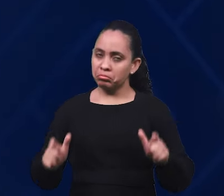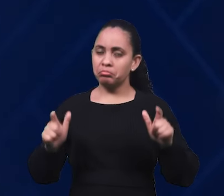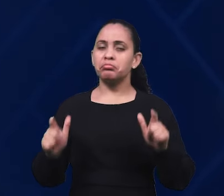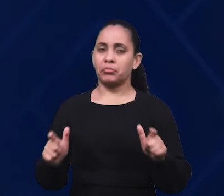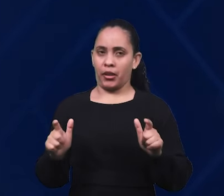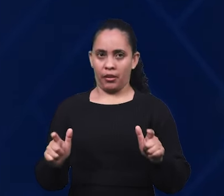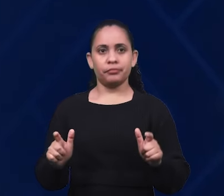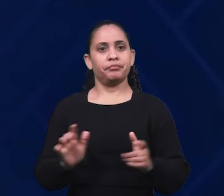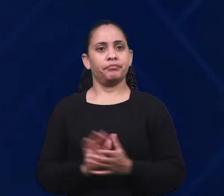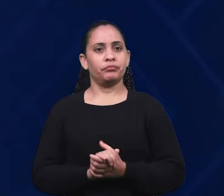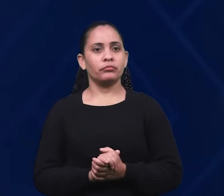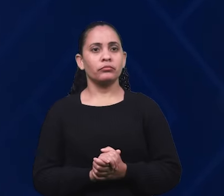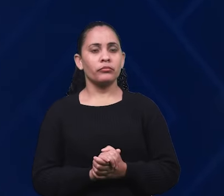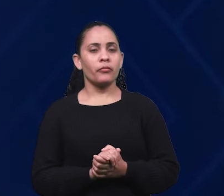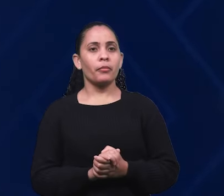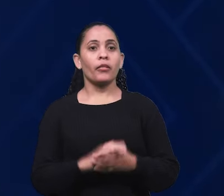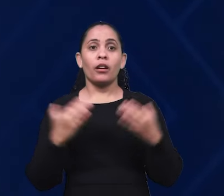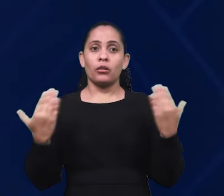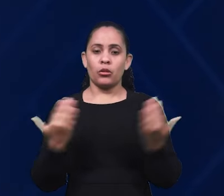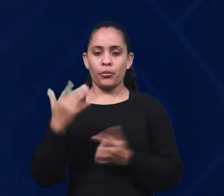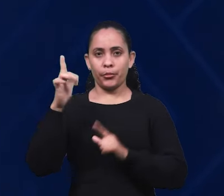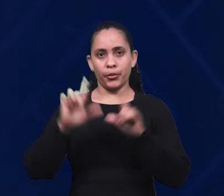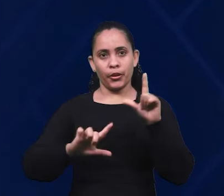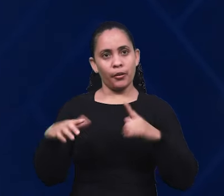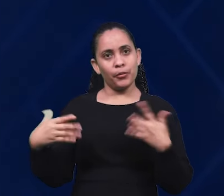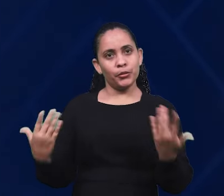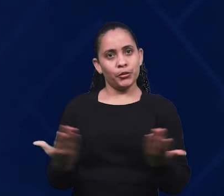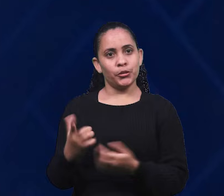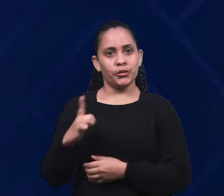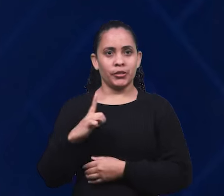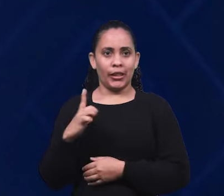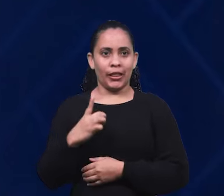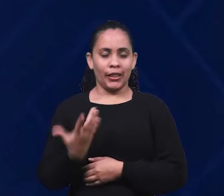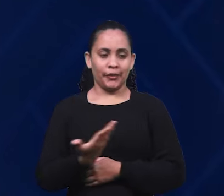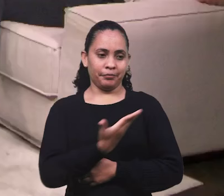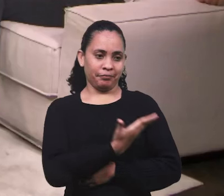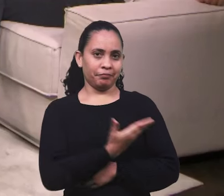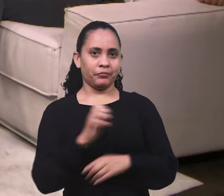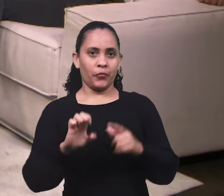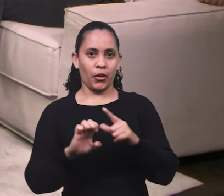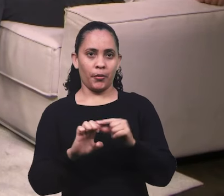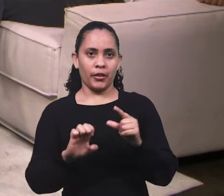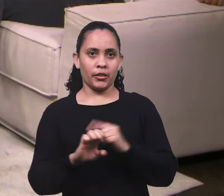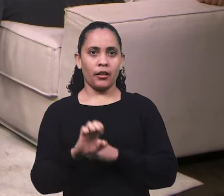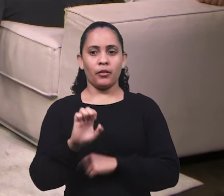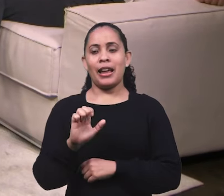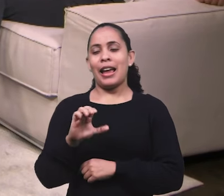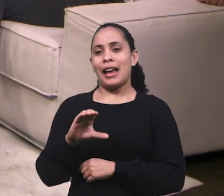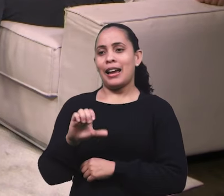um grande empresário. Para o episódio de hoje, nós estamos aqui com Carlos Bressan, empresário,